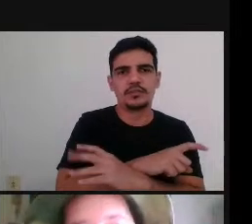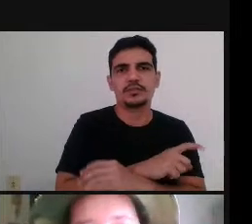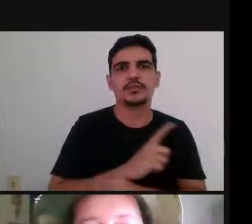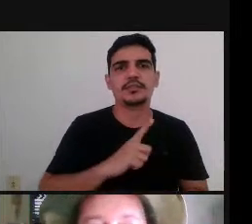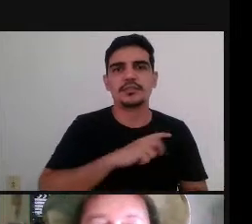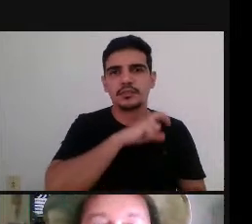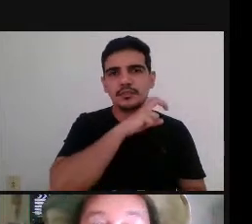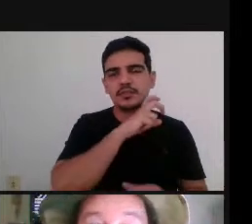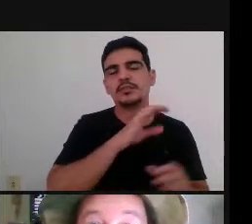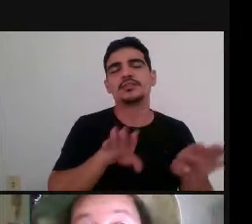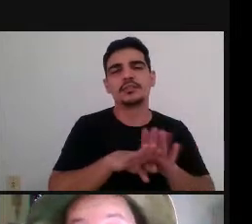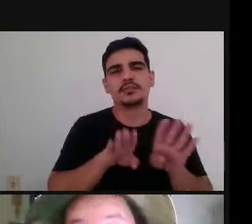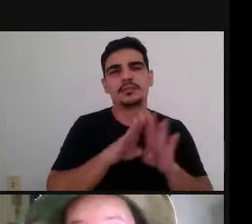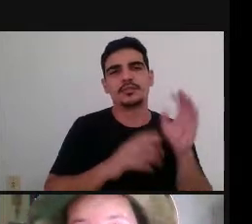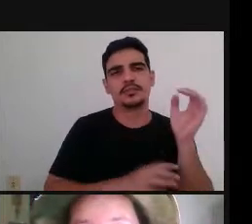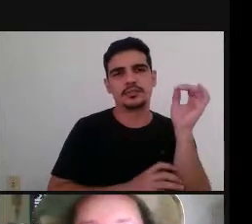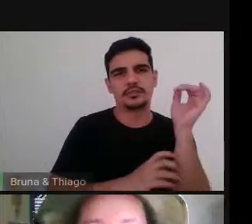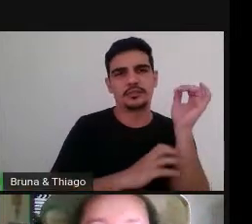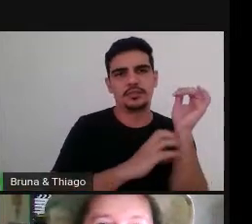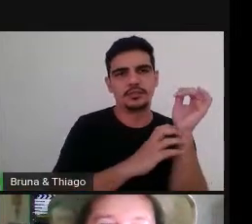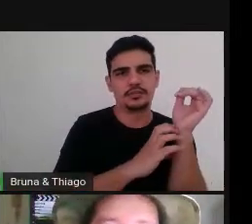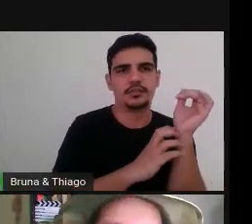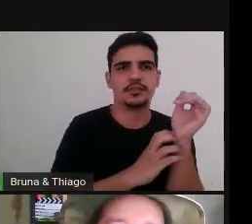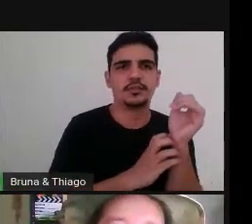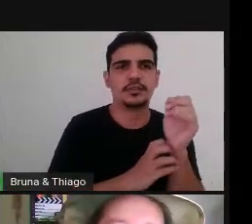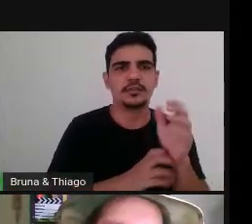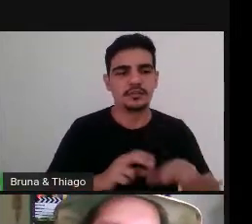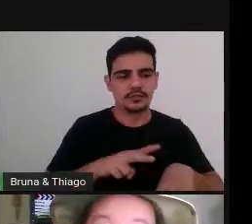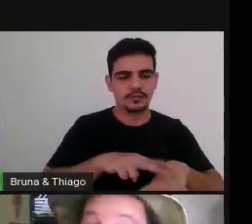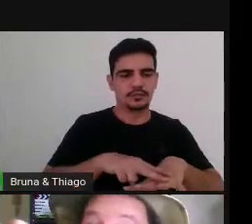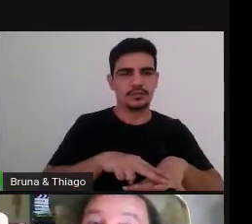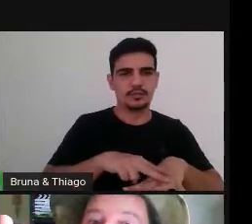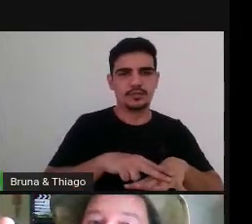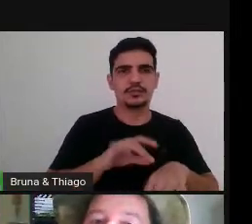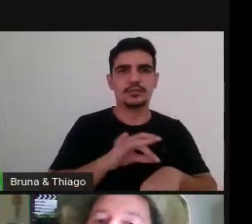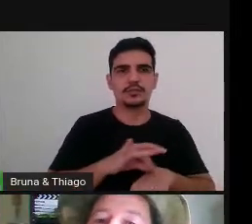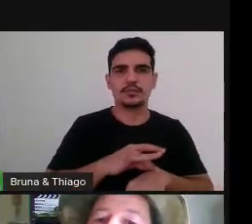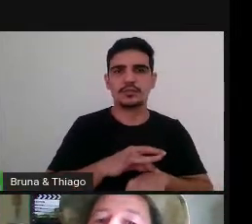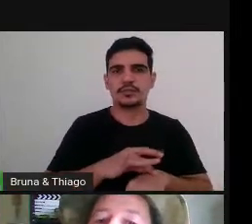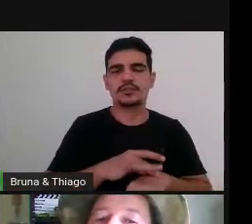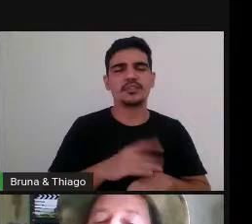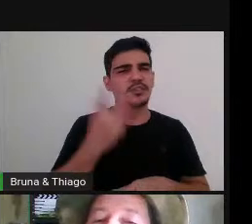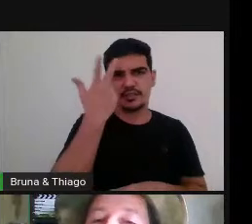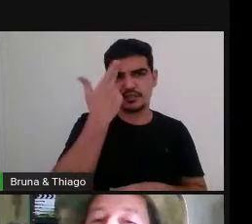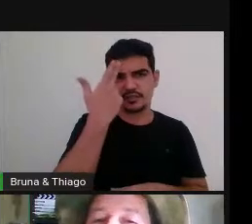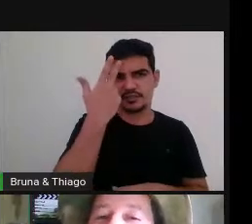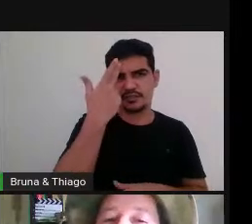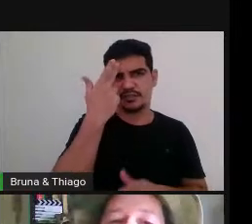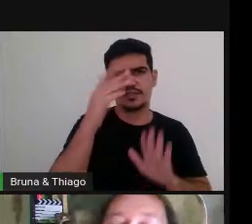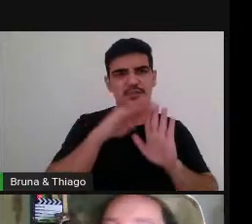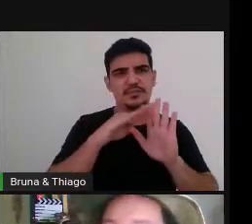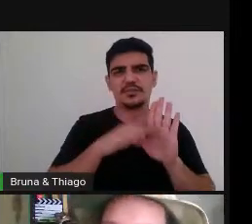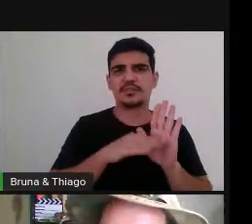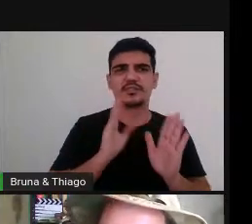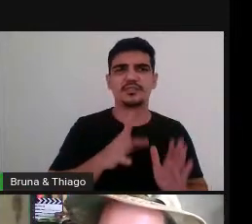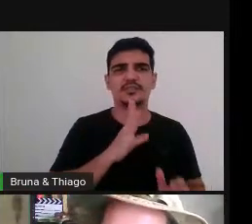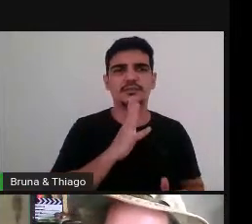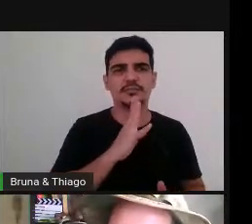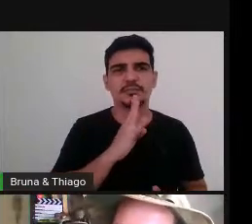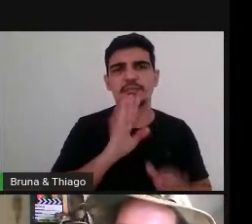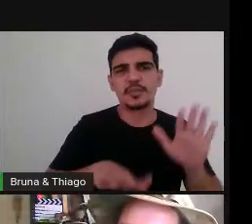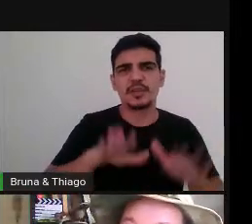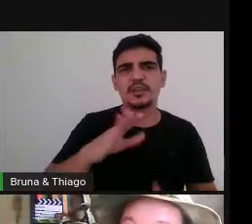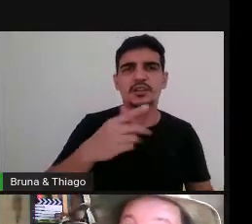as aranhas, no caso aqui é a viúva negra, tem aranha armadeira, aranha marrom. Enfim, esses são fáceis, mas é que o desafio é 15 animais